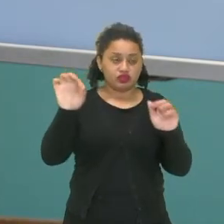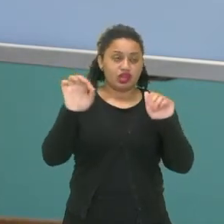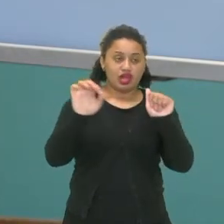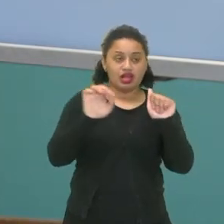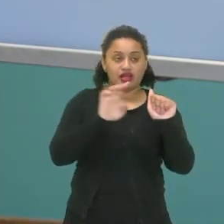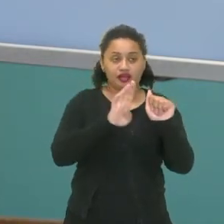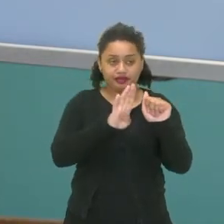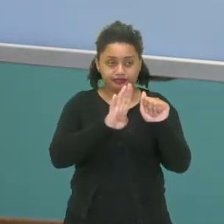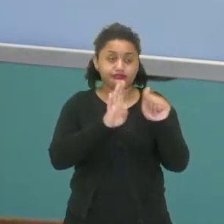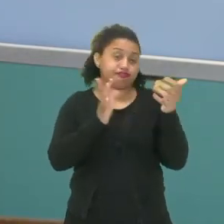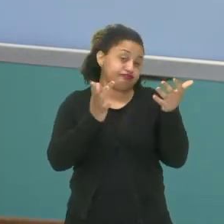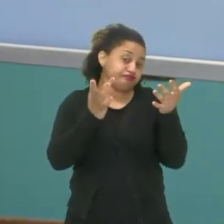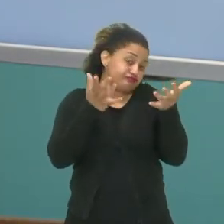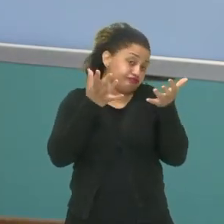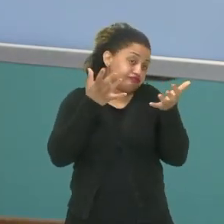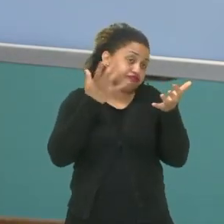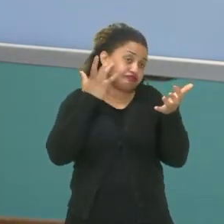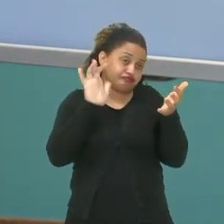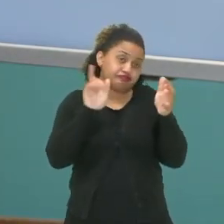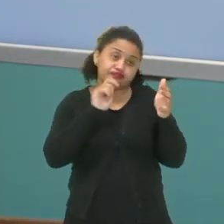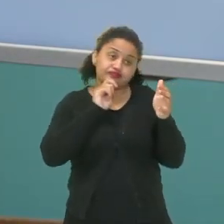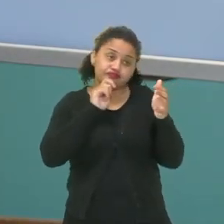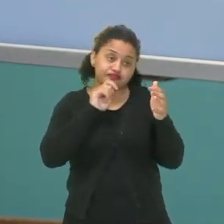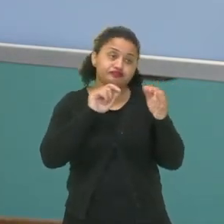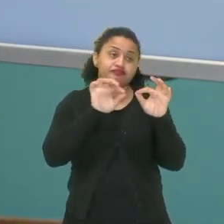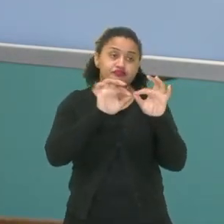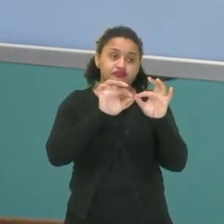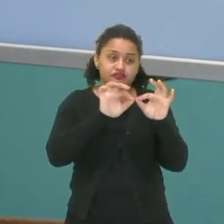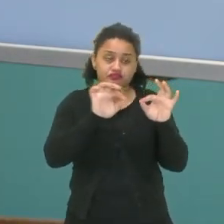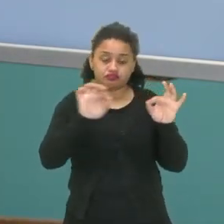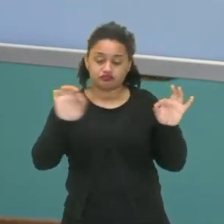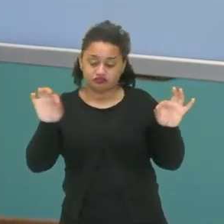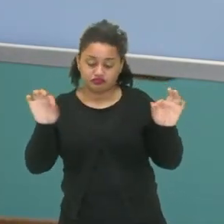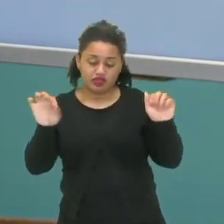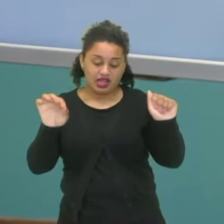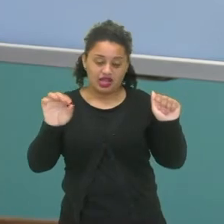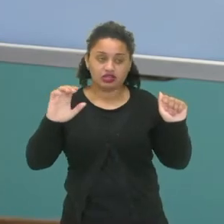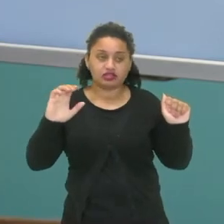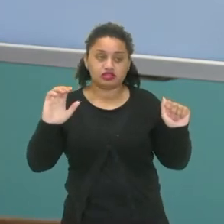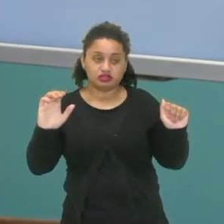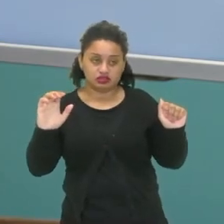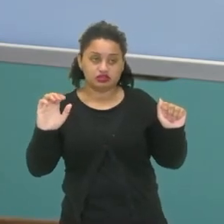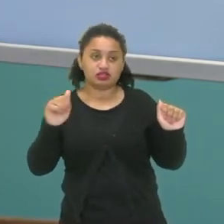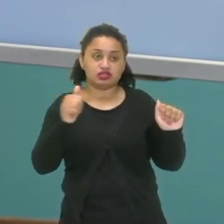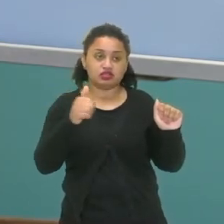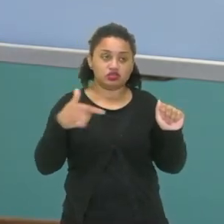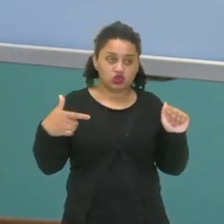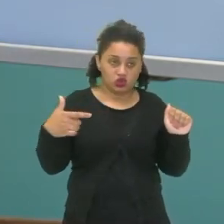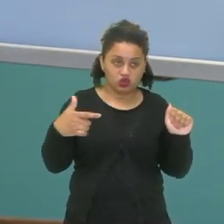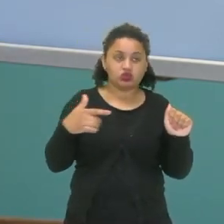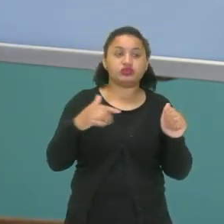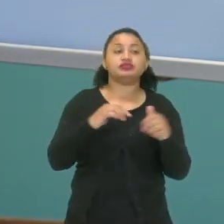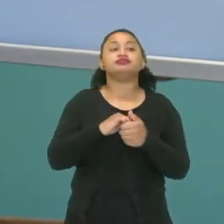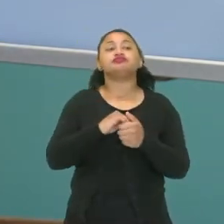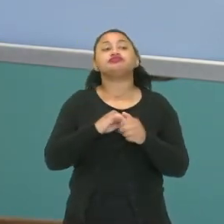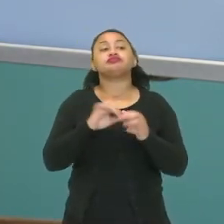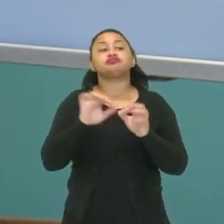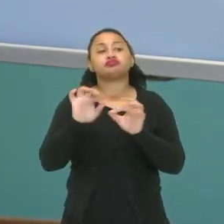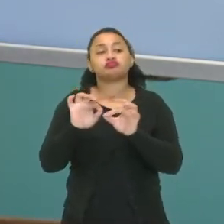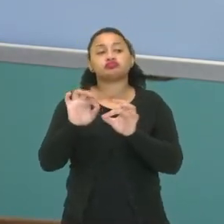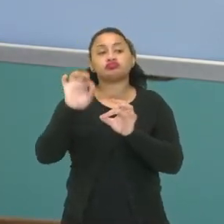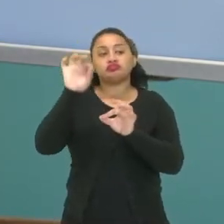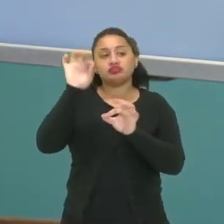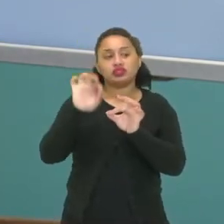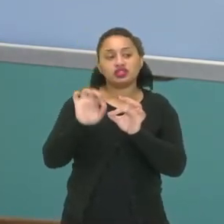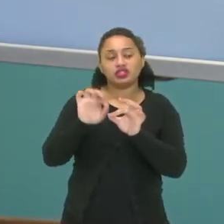B é exatamente o que a gente quer. A distância de A até C é 12, que é o outro cateto, e aqui